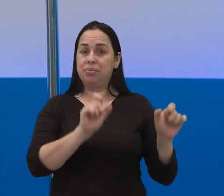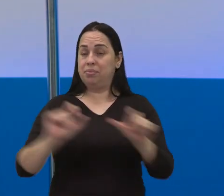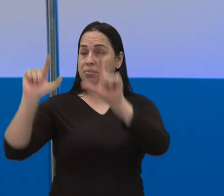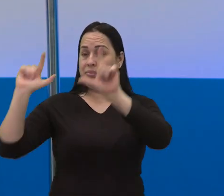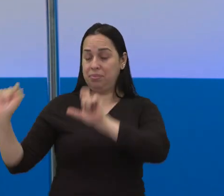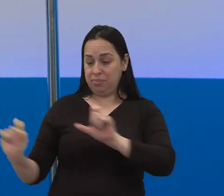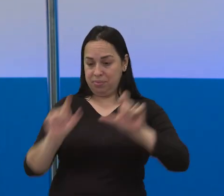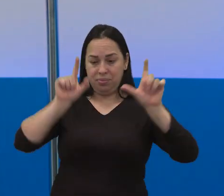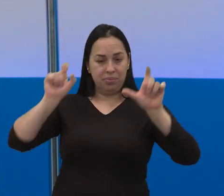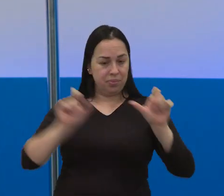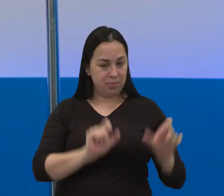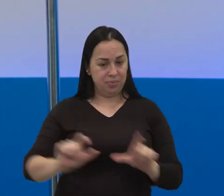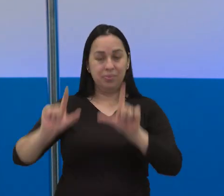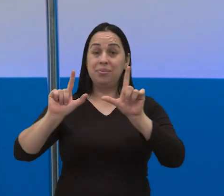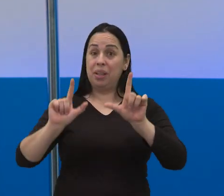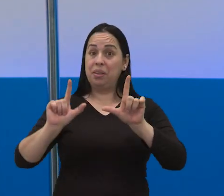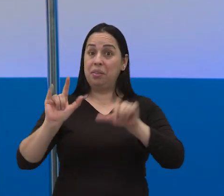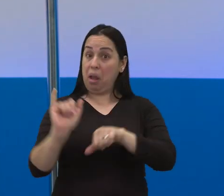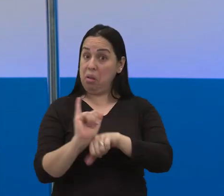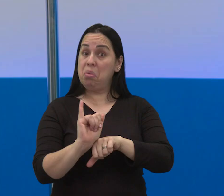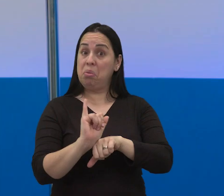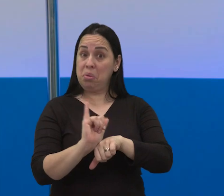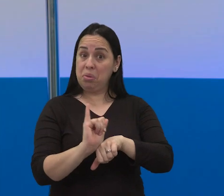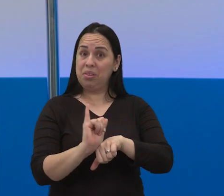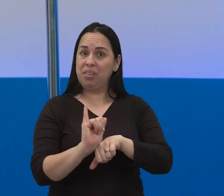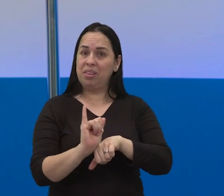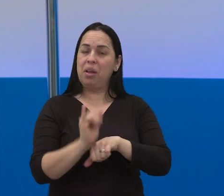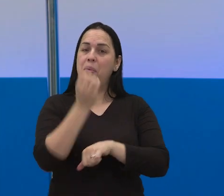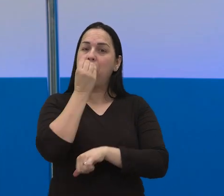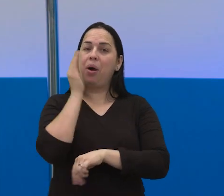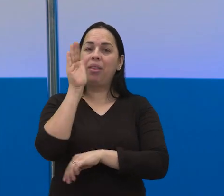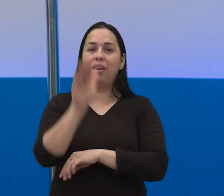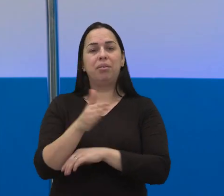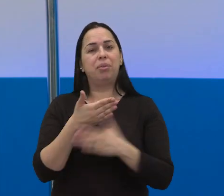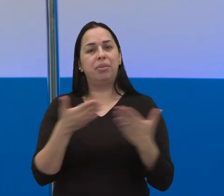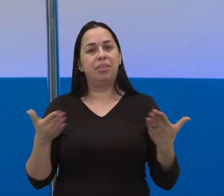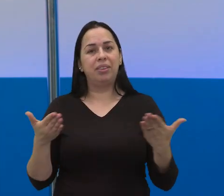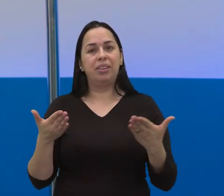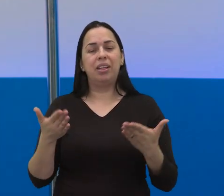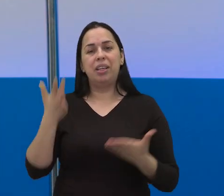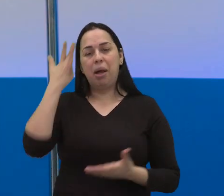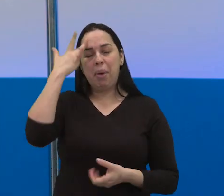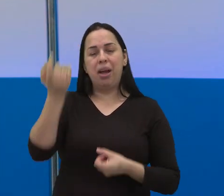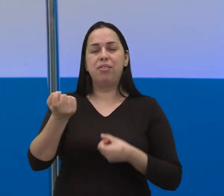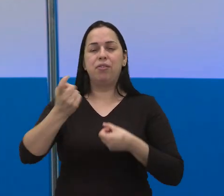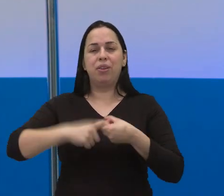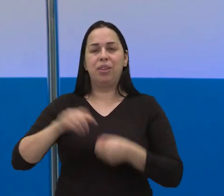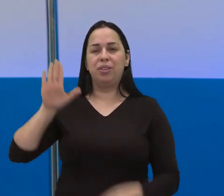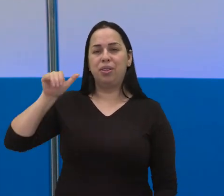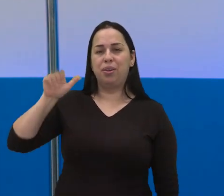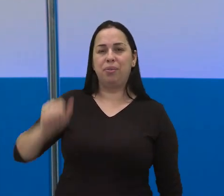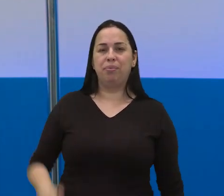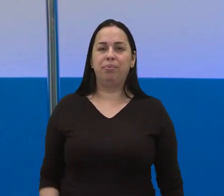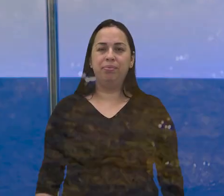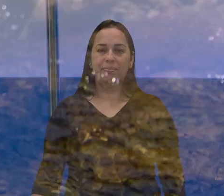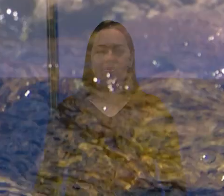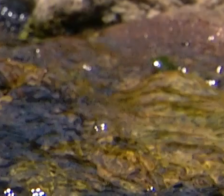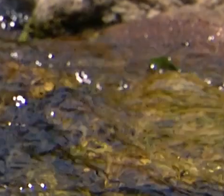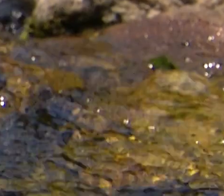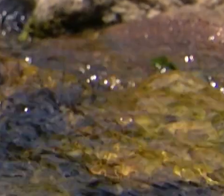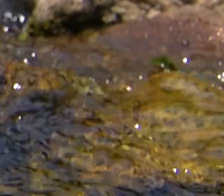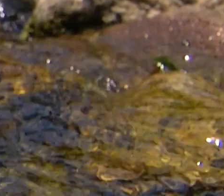programação completa está disponível também no nosso canal do YouTube. Ótima tarde para você e a gente volta a se encontrar amanhã. Até lá!